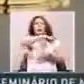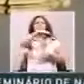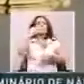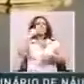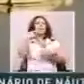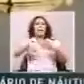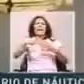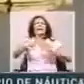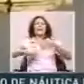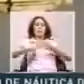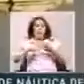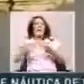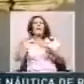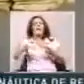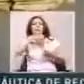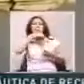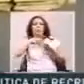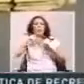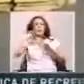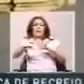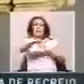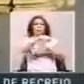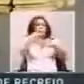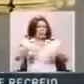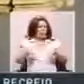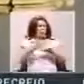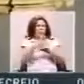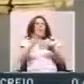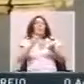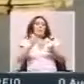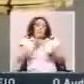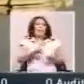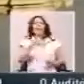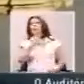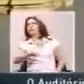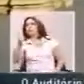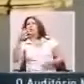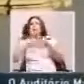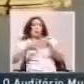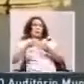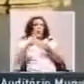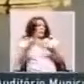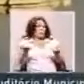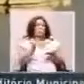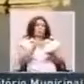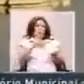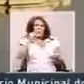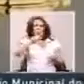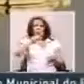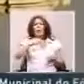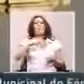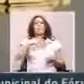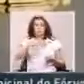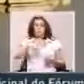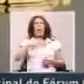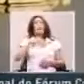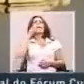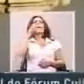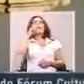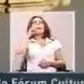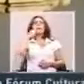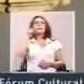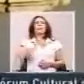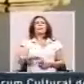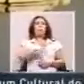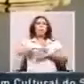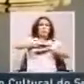existem tribunais e todas essas medidas ou todos esses excessos devem ser reportados aos tribunais, que é quem no país tem legitimidade para fazer cumprir as